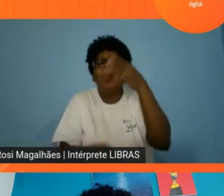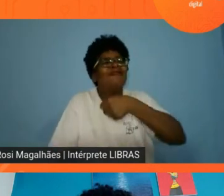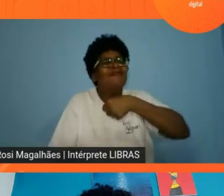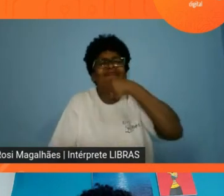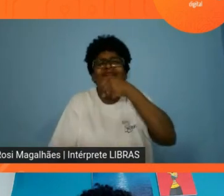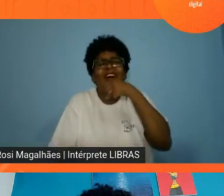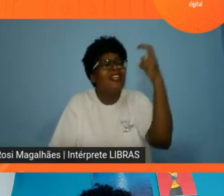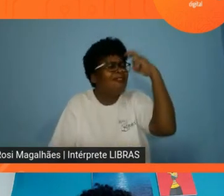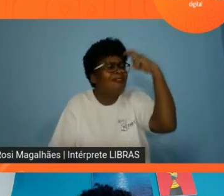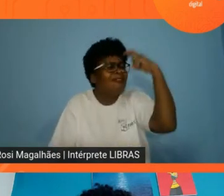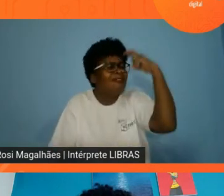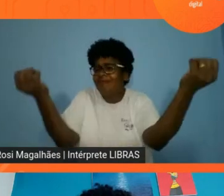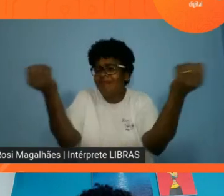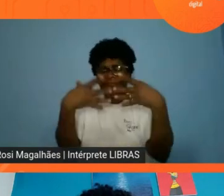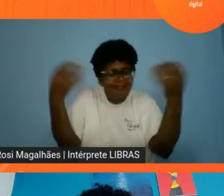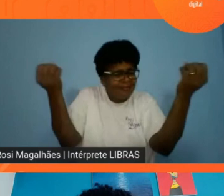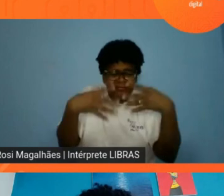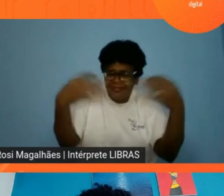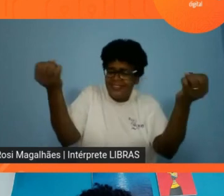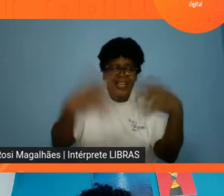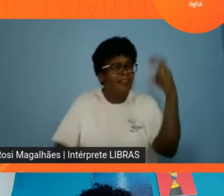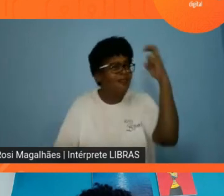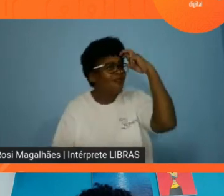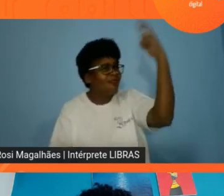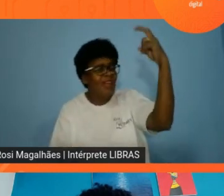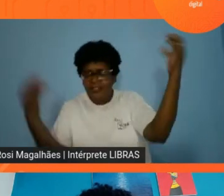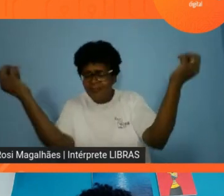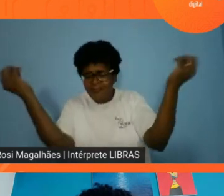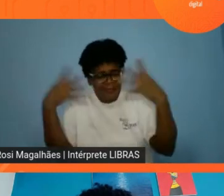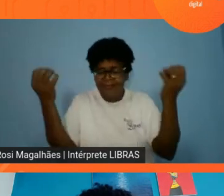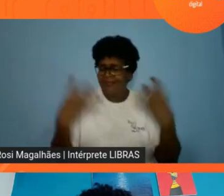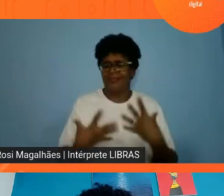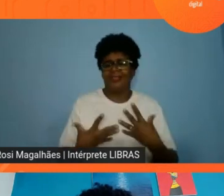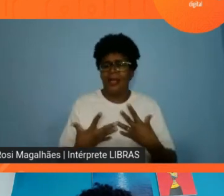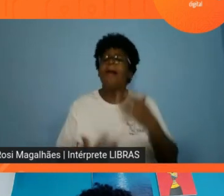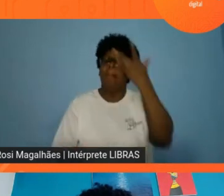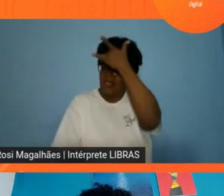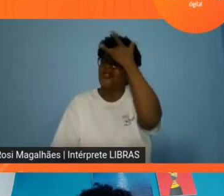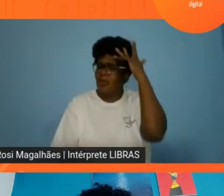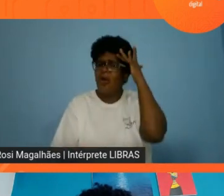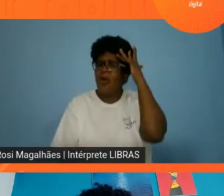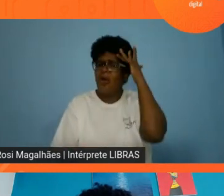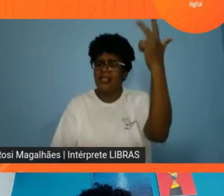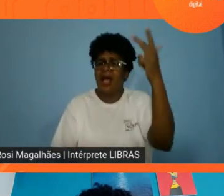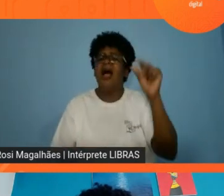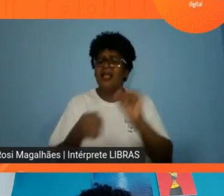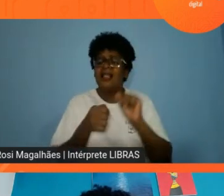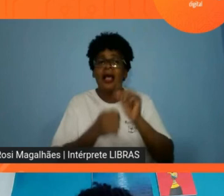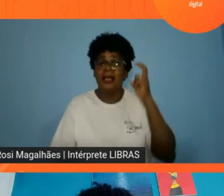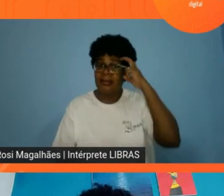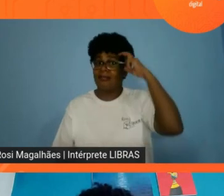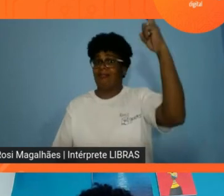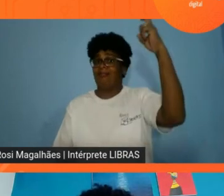como diz a Bárbara, né, Bárbara? Tem pessoas que são inteligentes e tem pessoas que são sábias, e